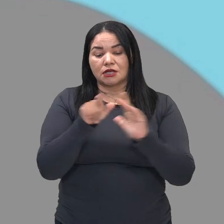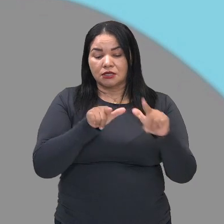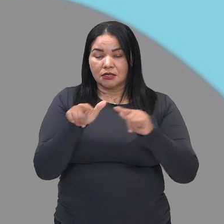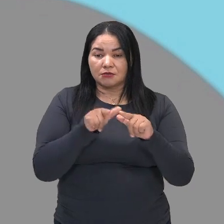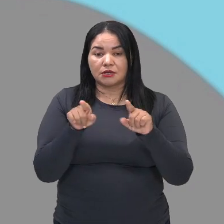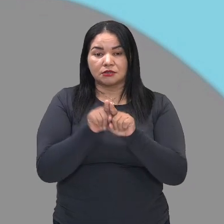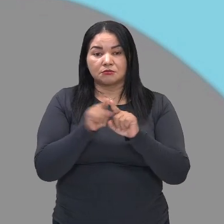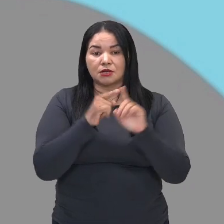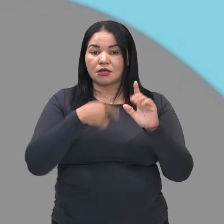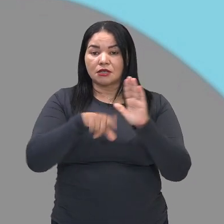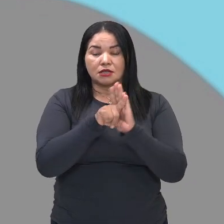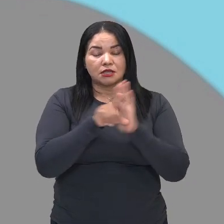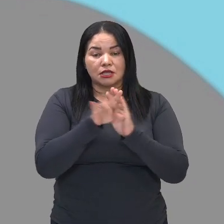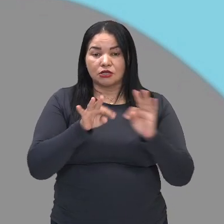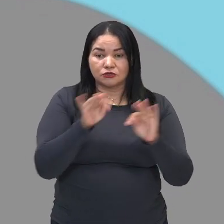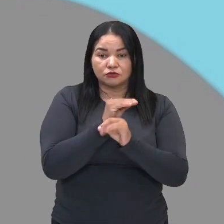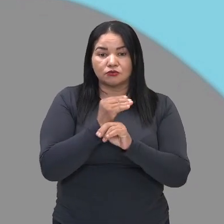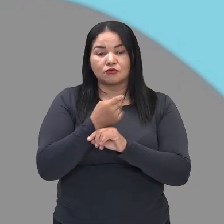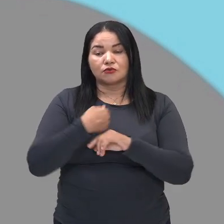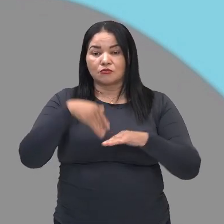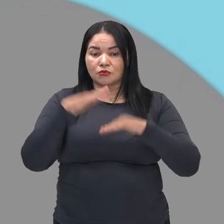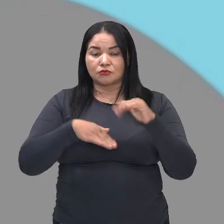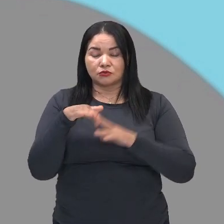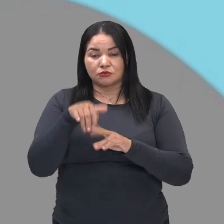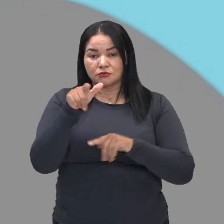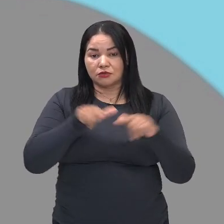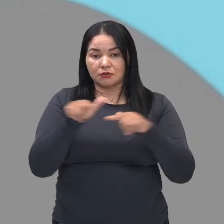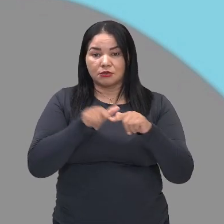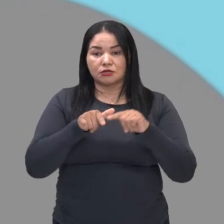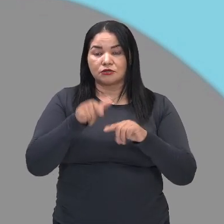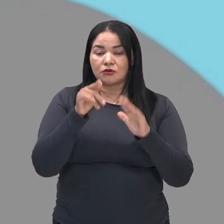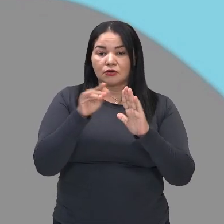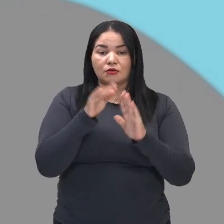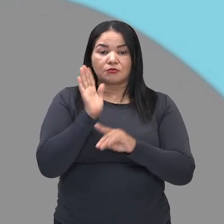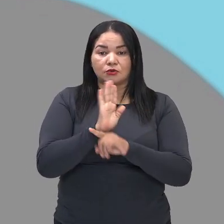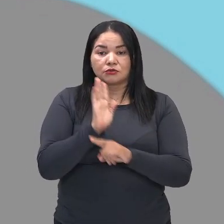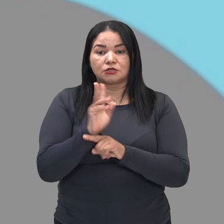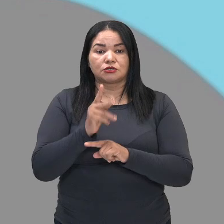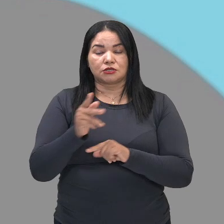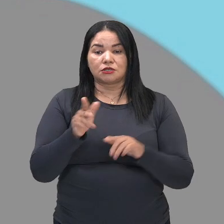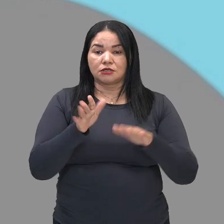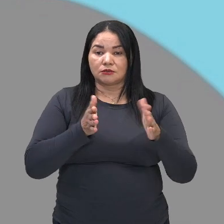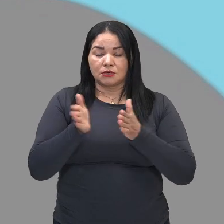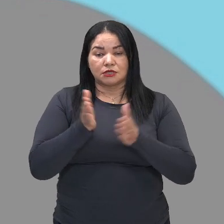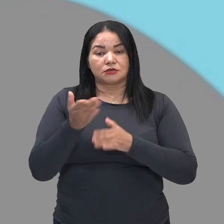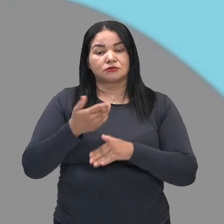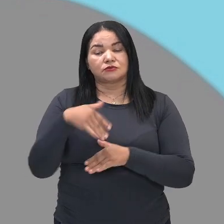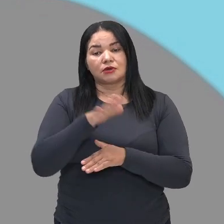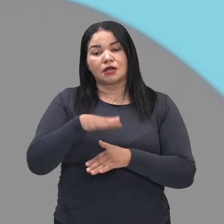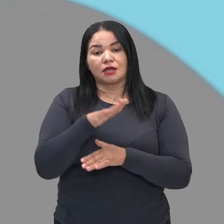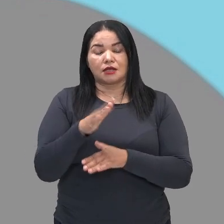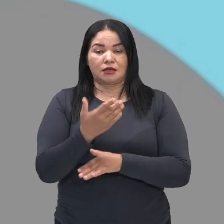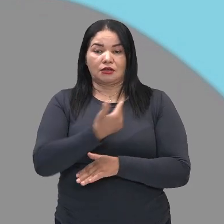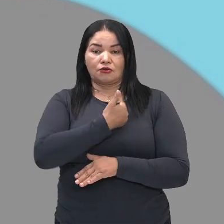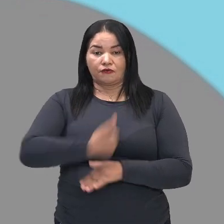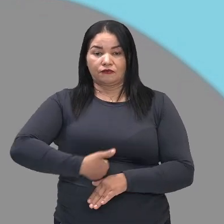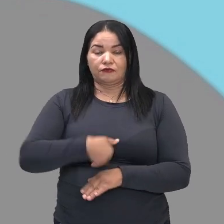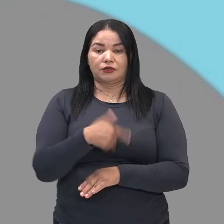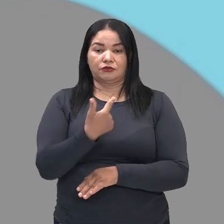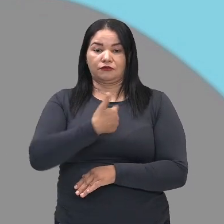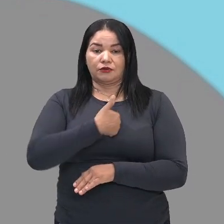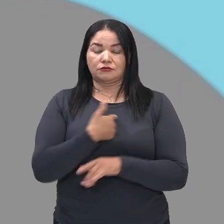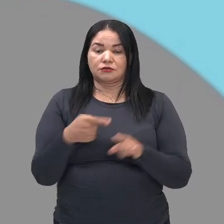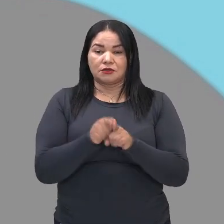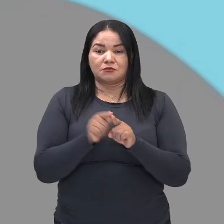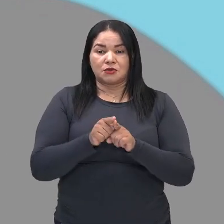regulamentar as leis para proteger o trabalhador neste momento do governo Vargas, certo? Então, observamos aí a